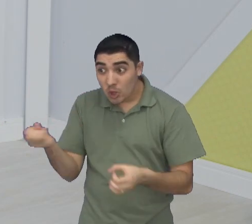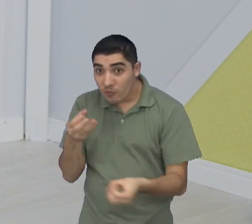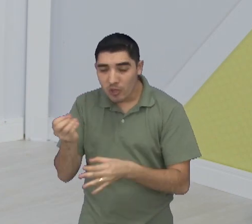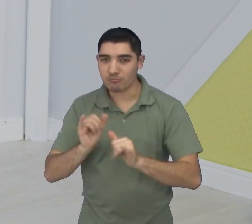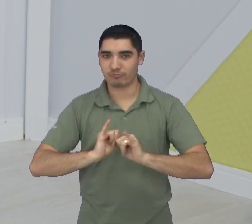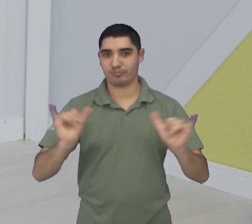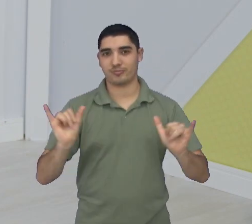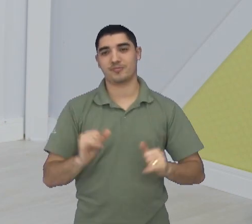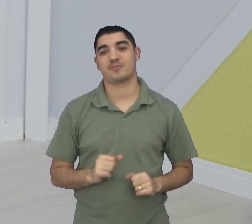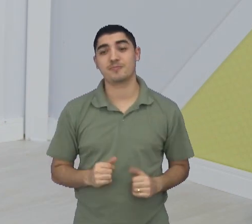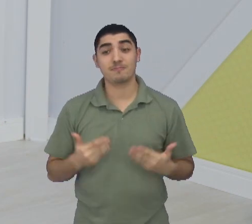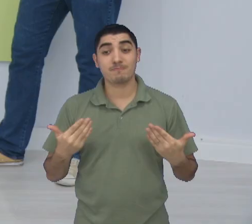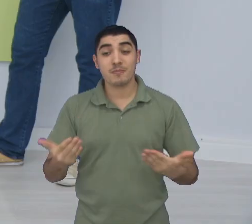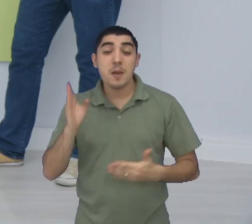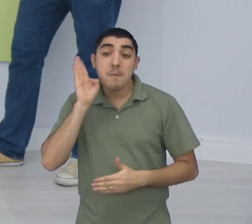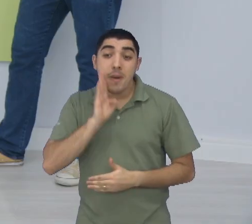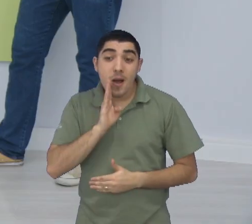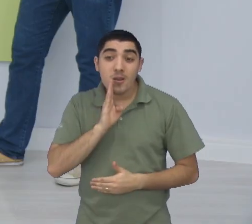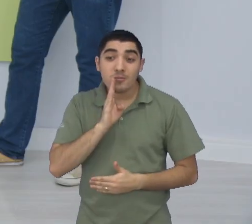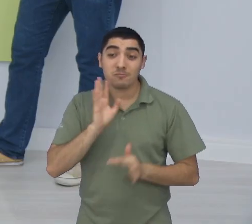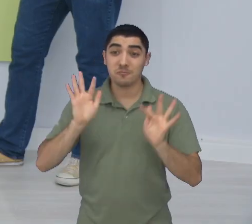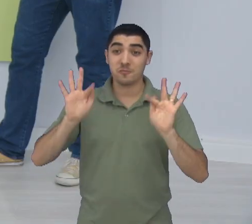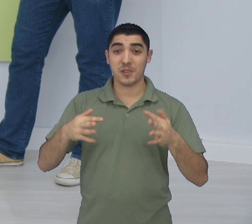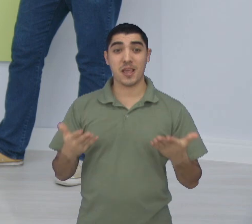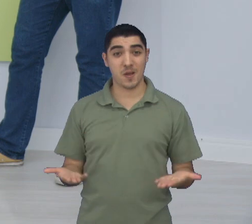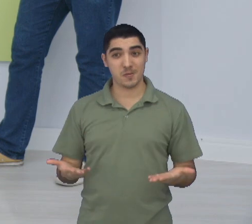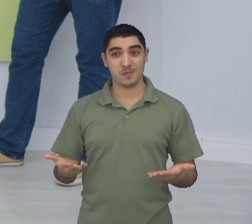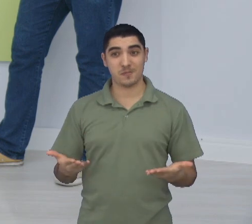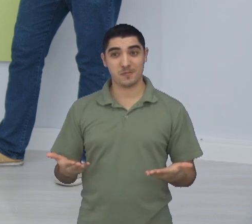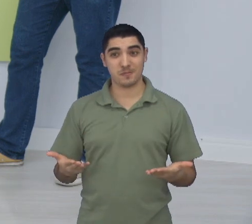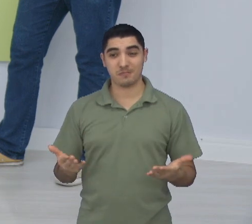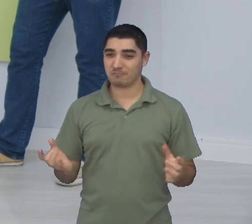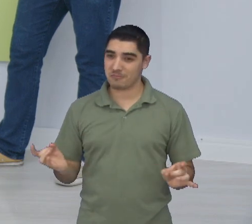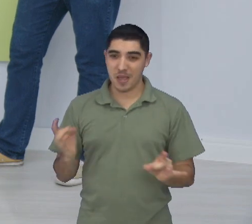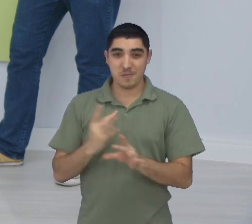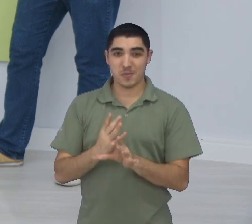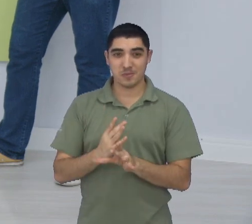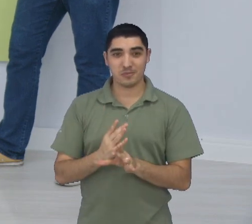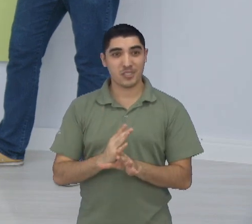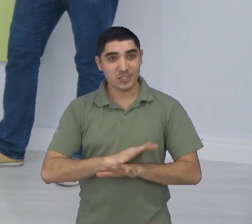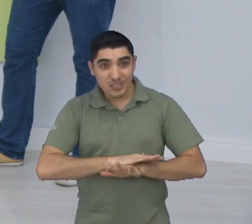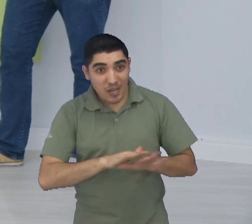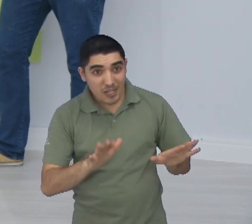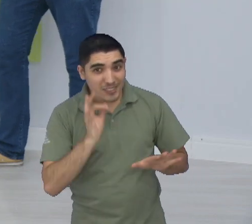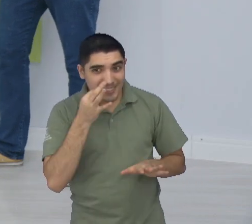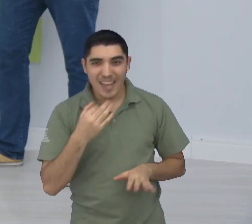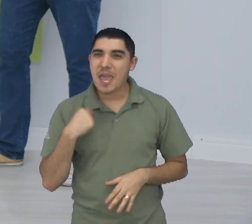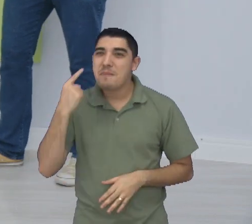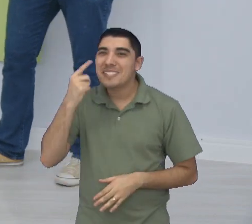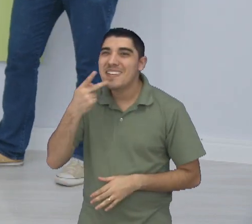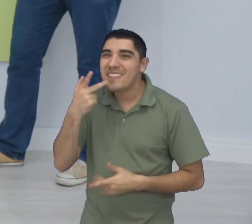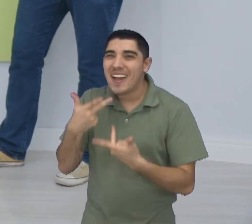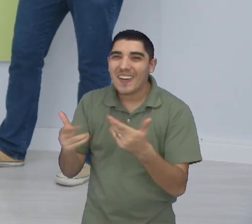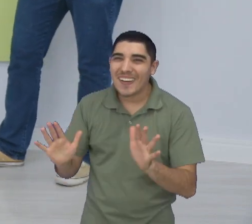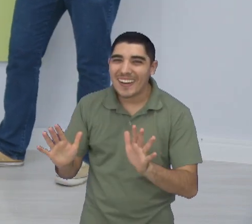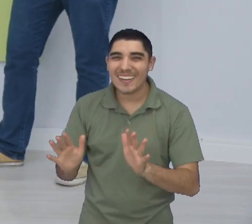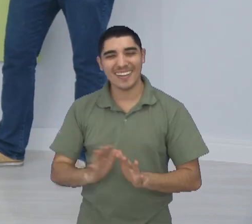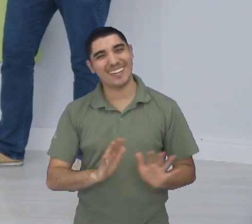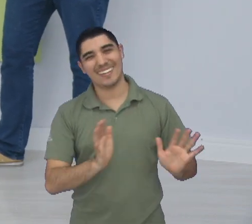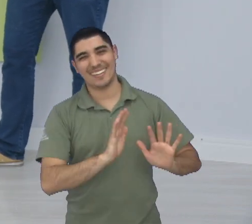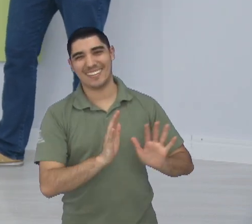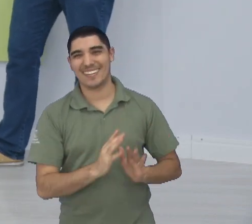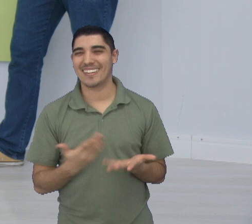você. Paulão, fechamos a conta. É isso. Nossa régua. Pensei que você ia falar alguma coisa, mas é isso. Fechamos